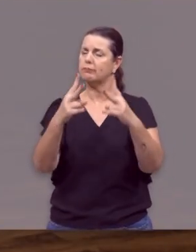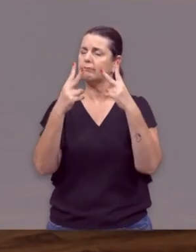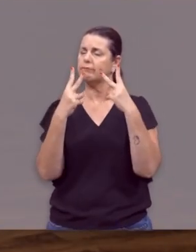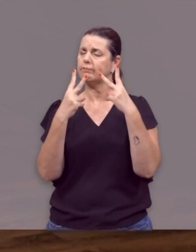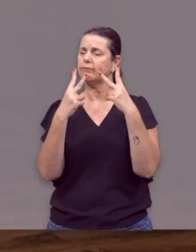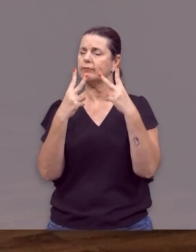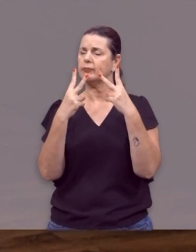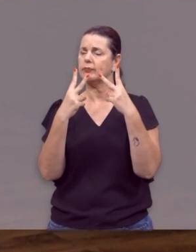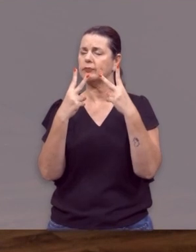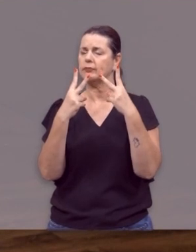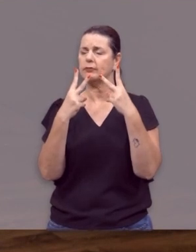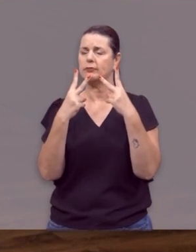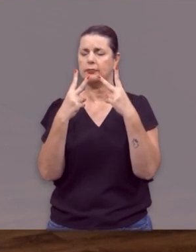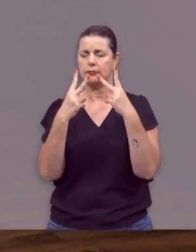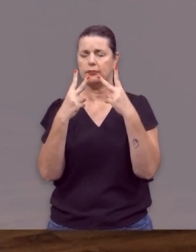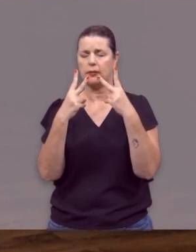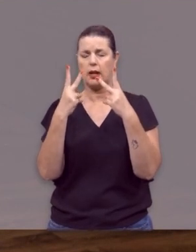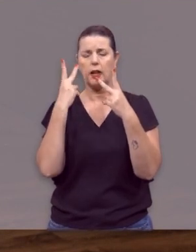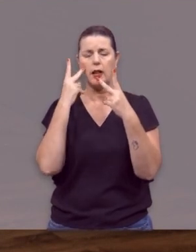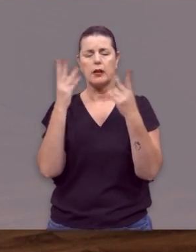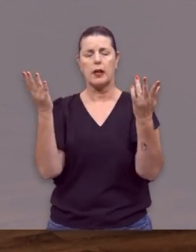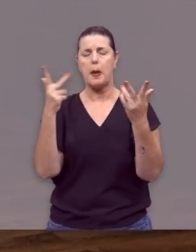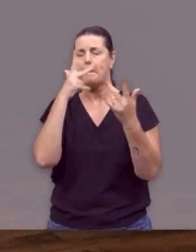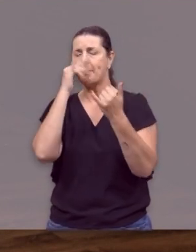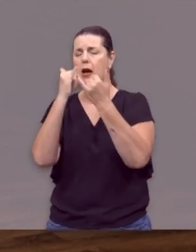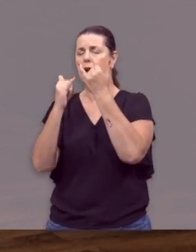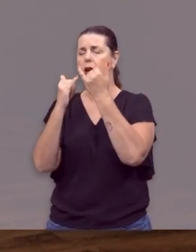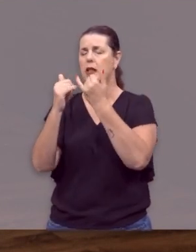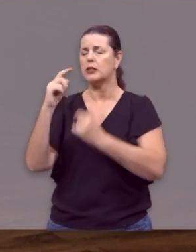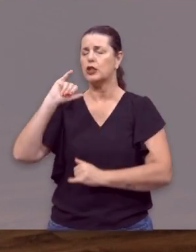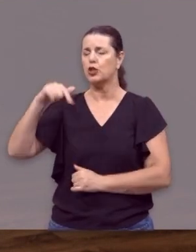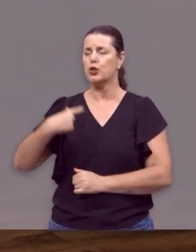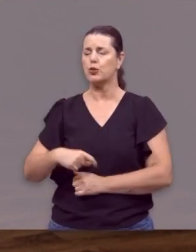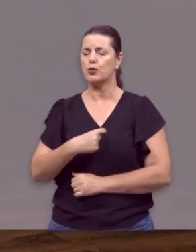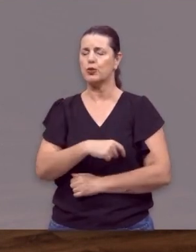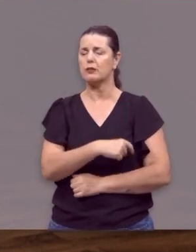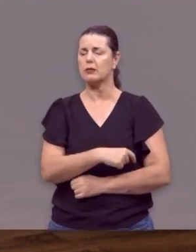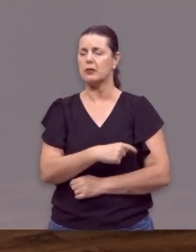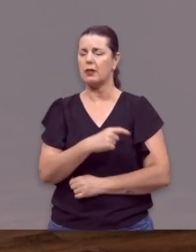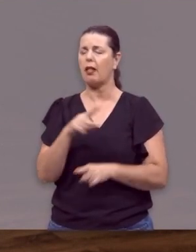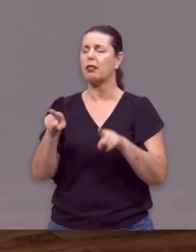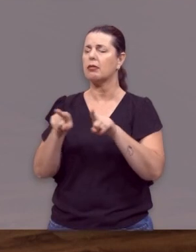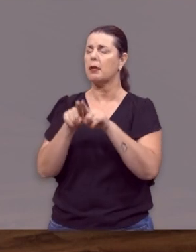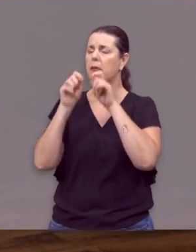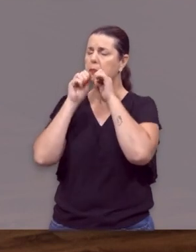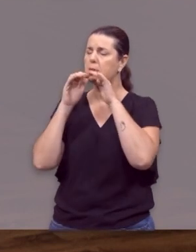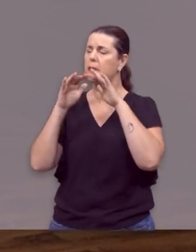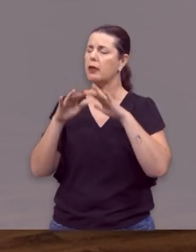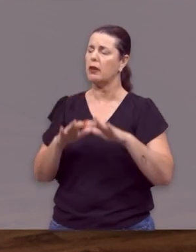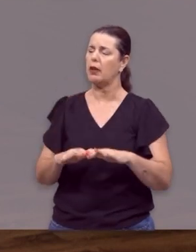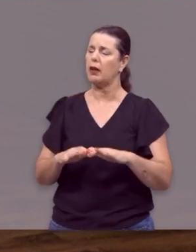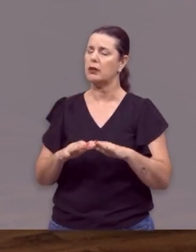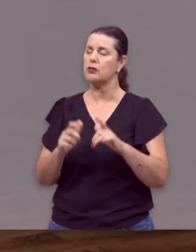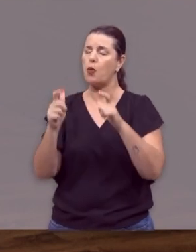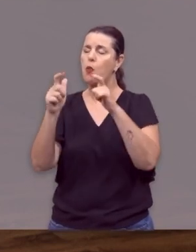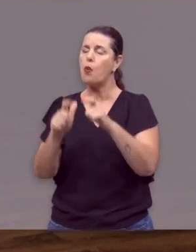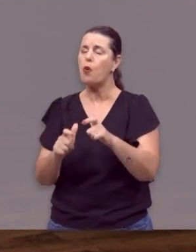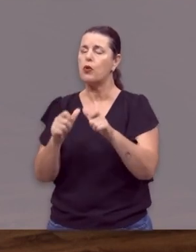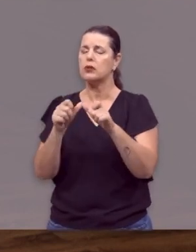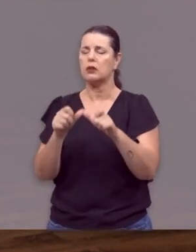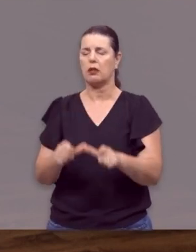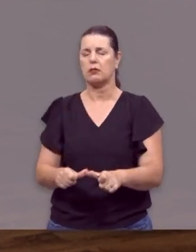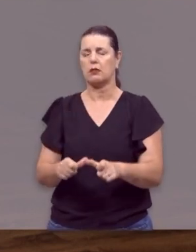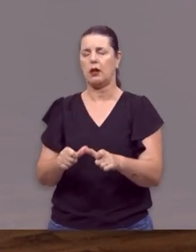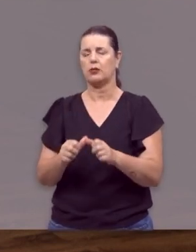nos assistem, para que a semelhança de José possam ser também uma grande bênção onde